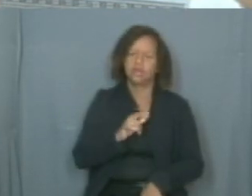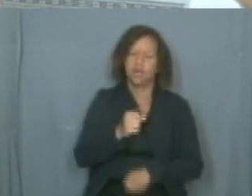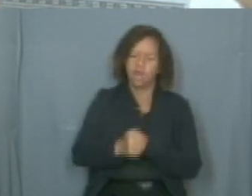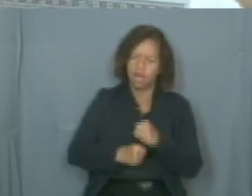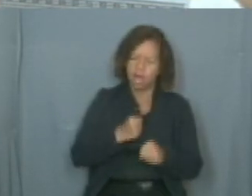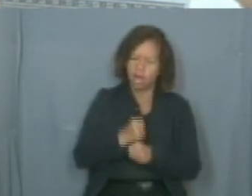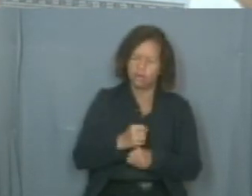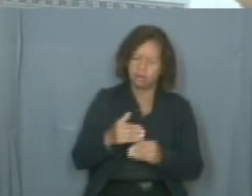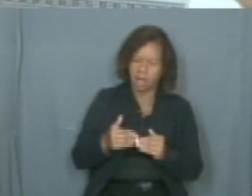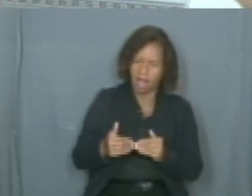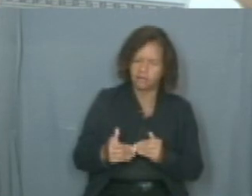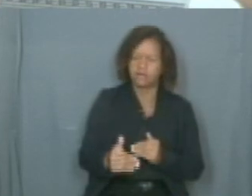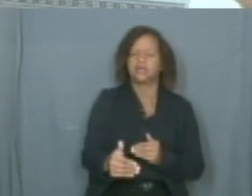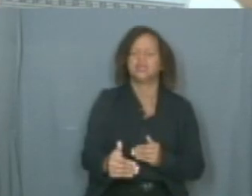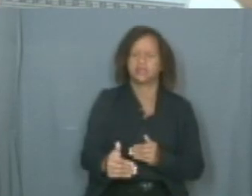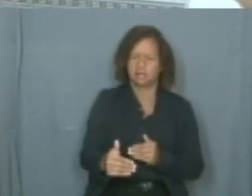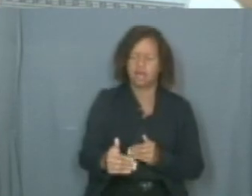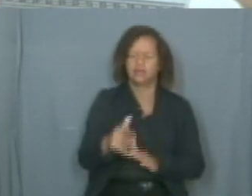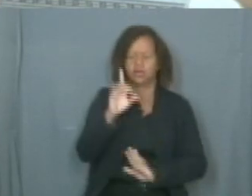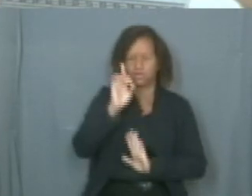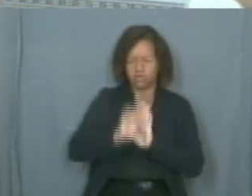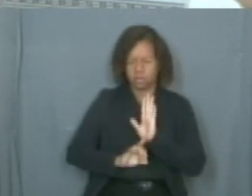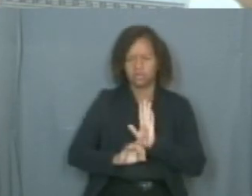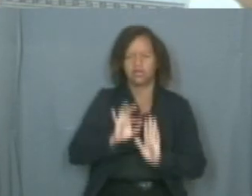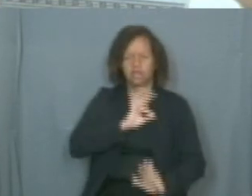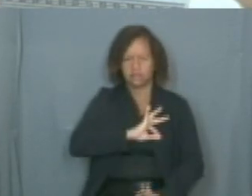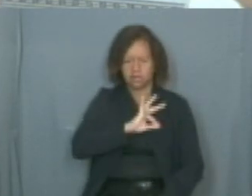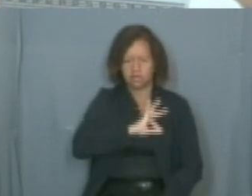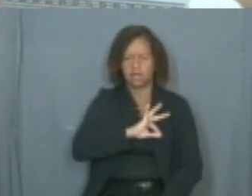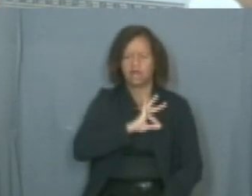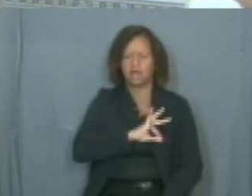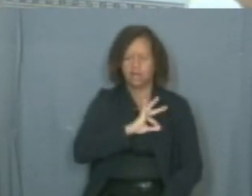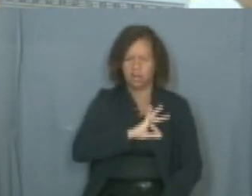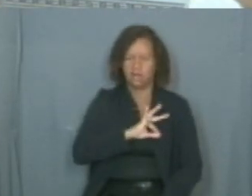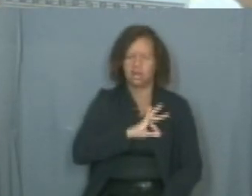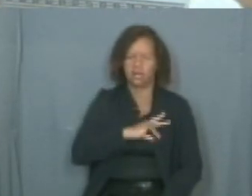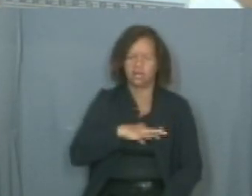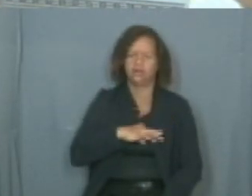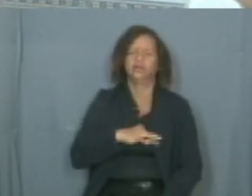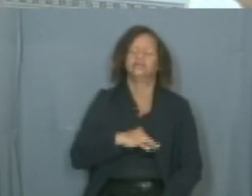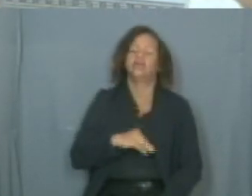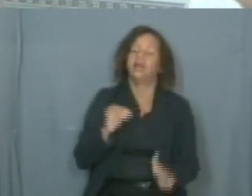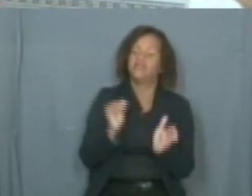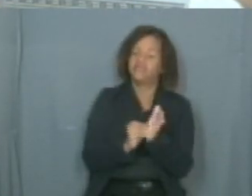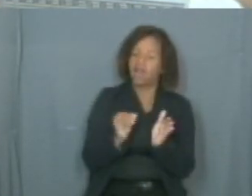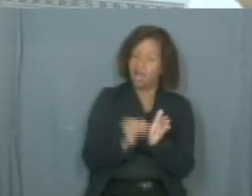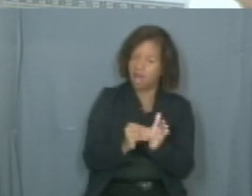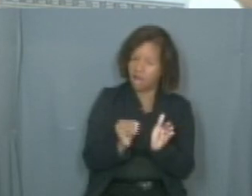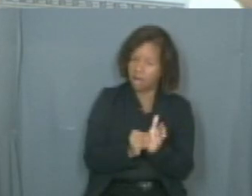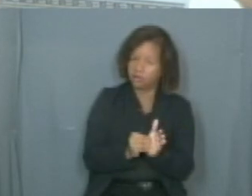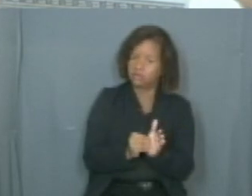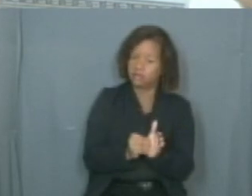anos, avançar no seu direito de ter um salário com mais dignidade, mas ainda